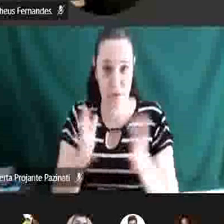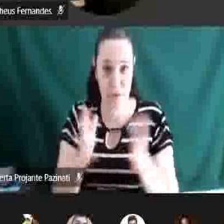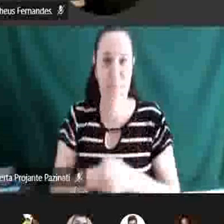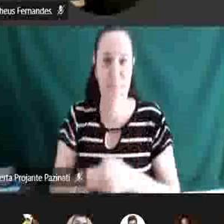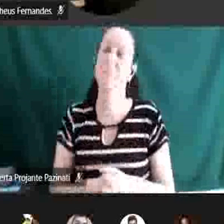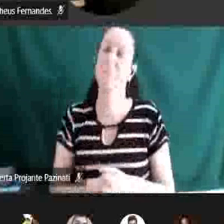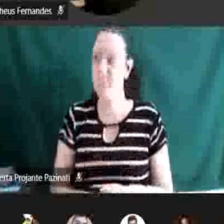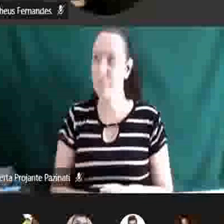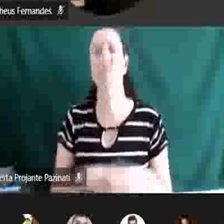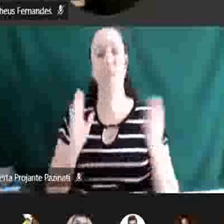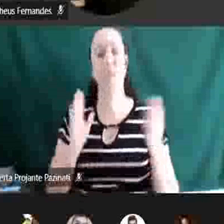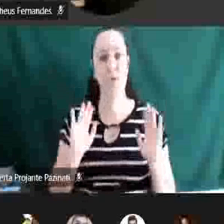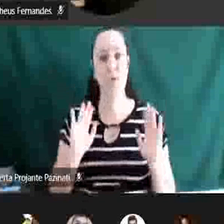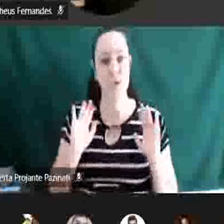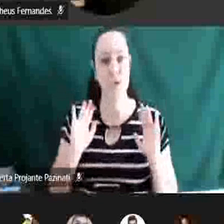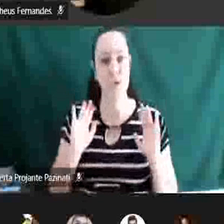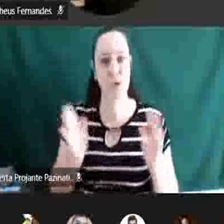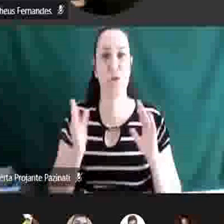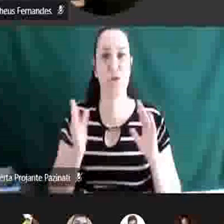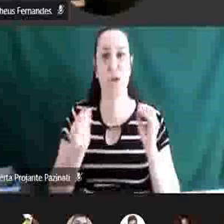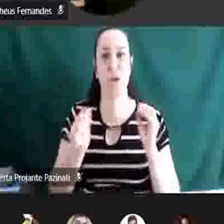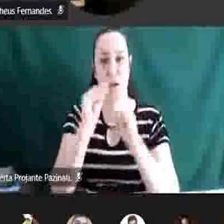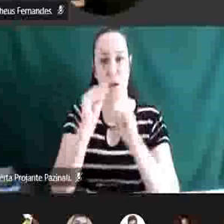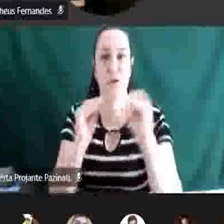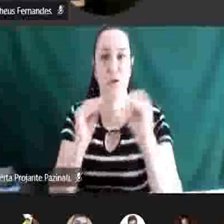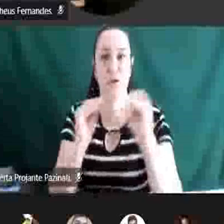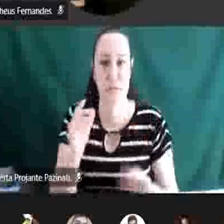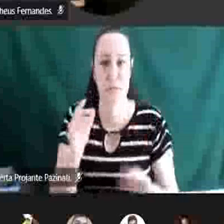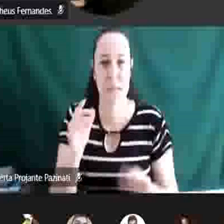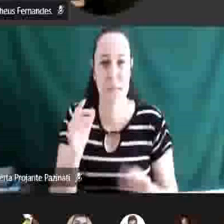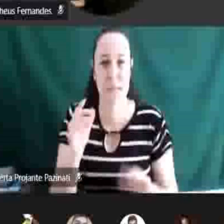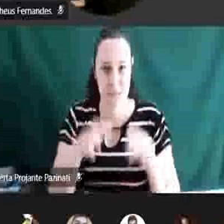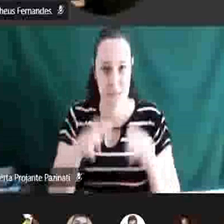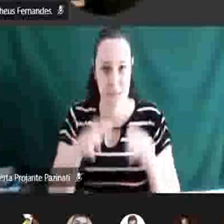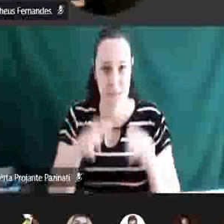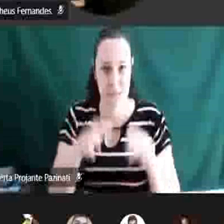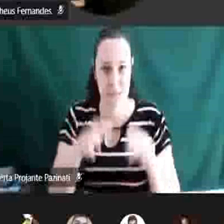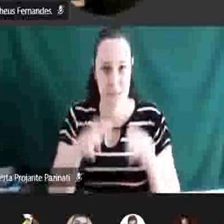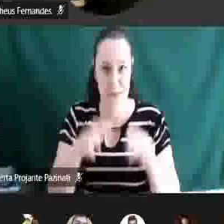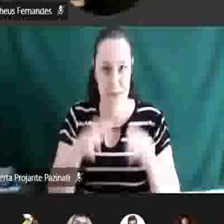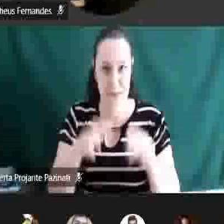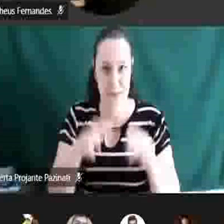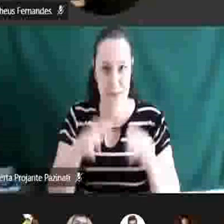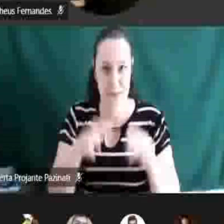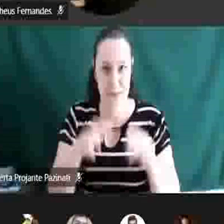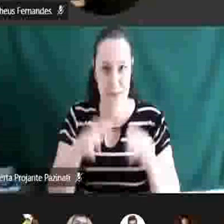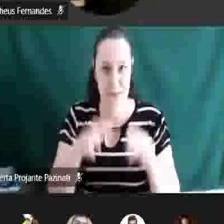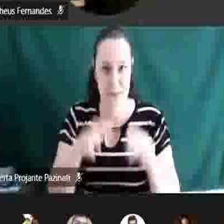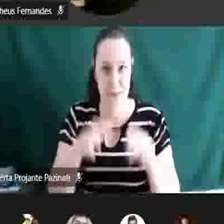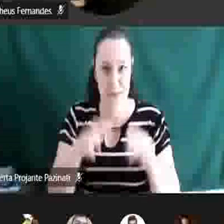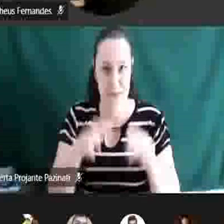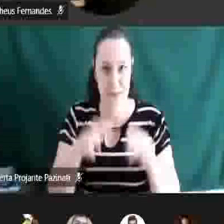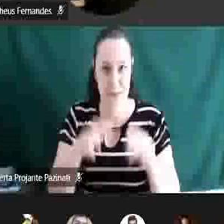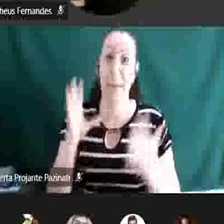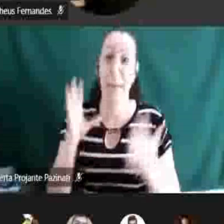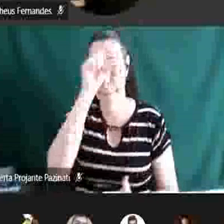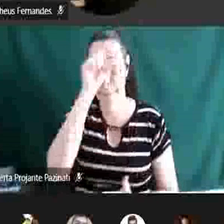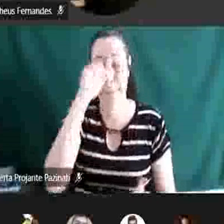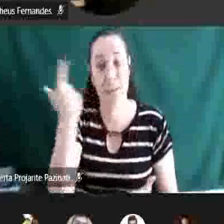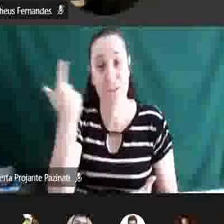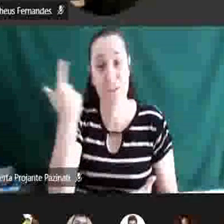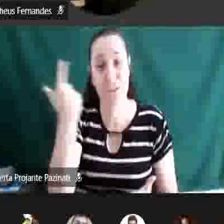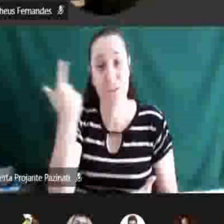na internet cuidando de cada um desses domínios de primeiro nível. Eles conhecem todas as informações relevantes sobre eles, por isso são chamados